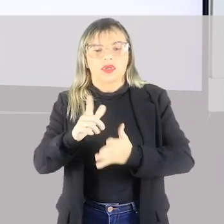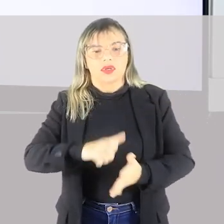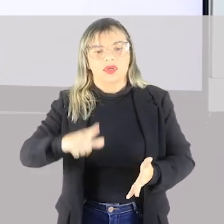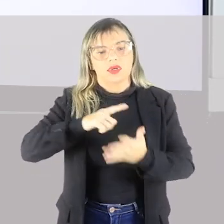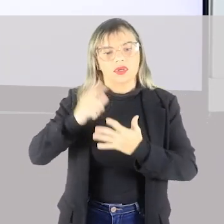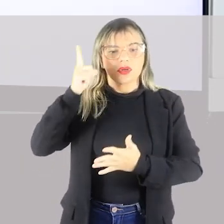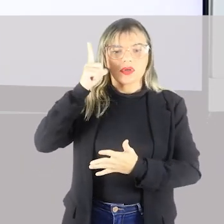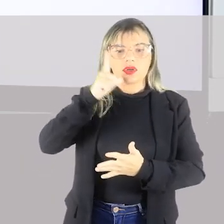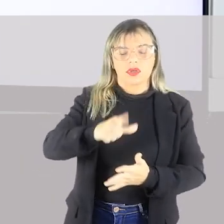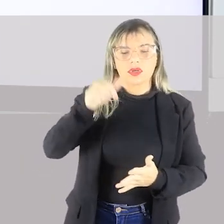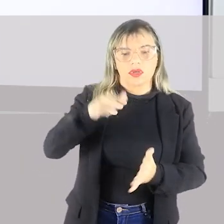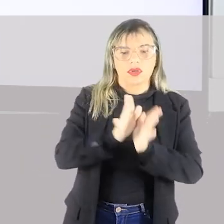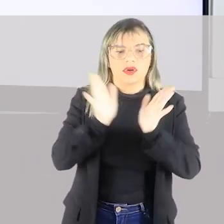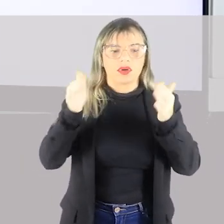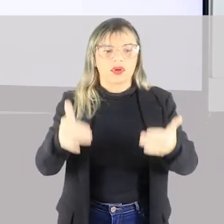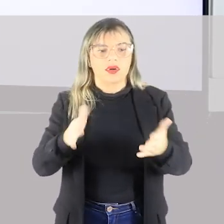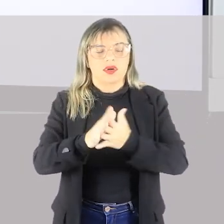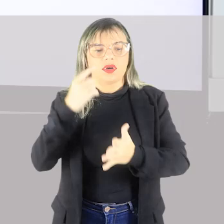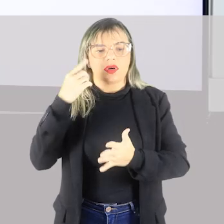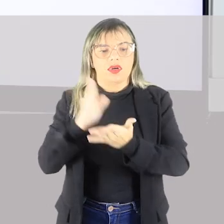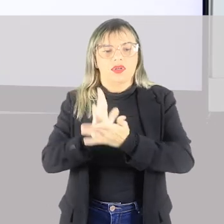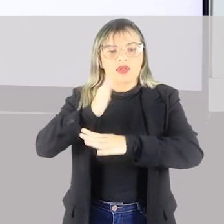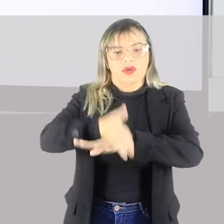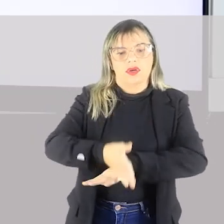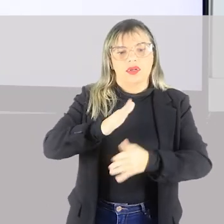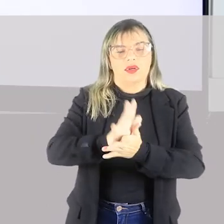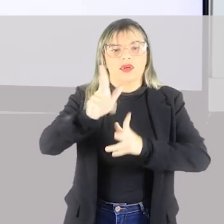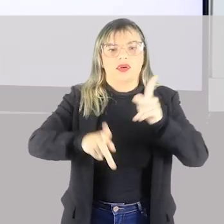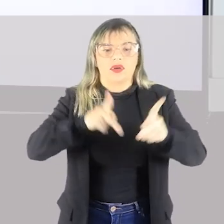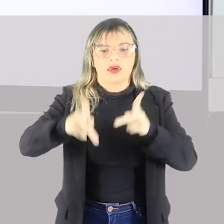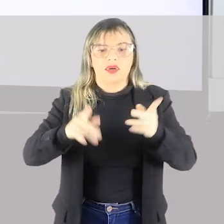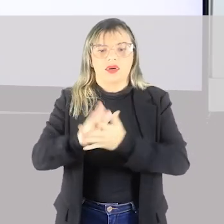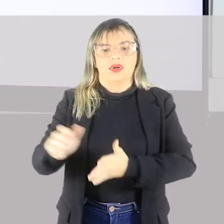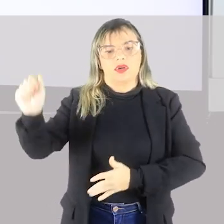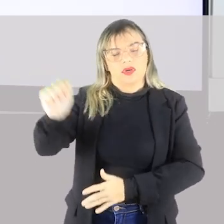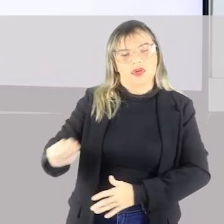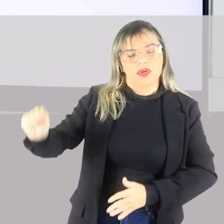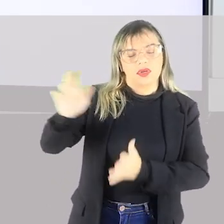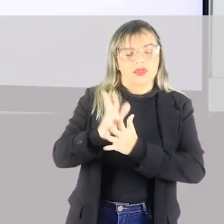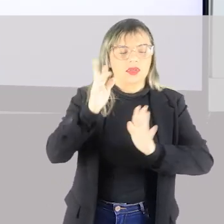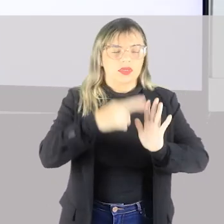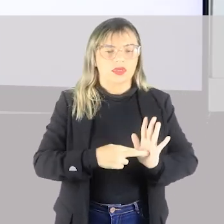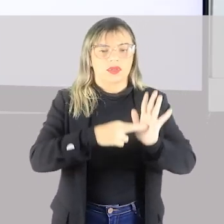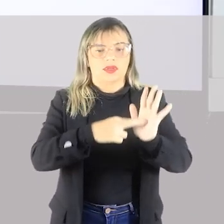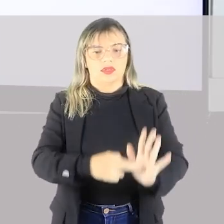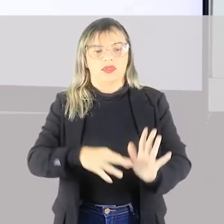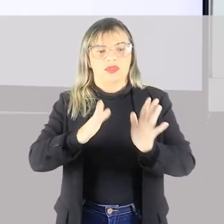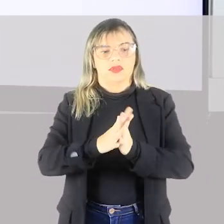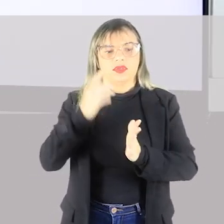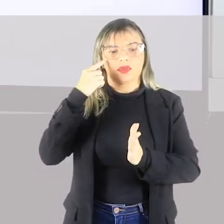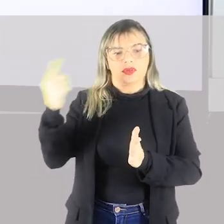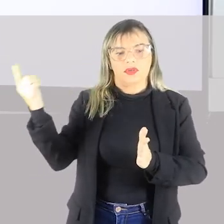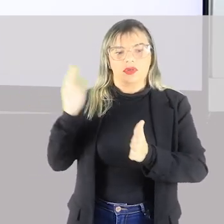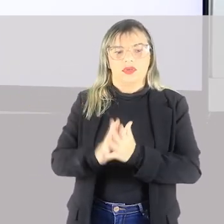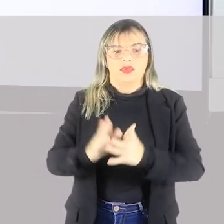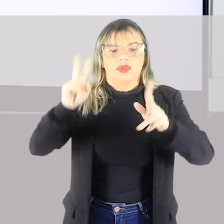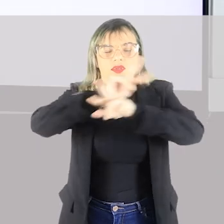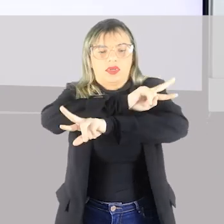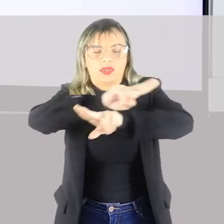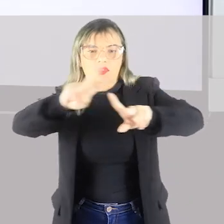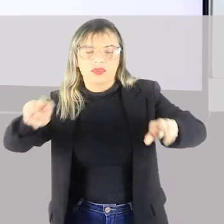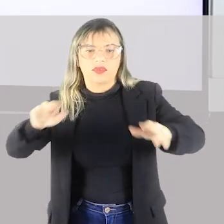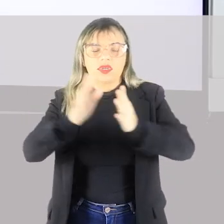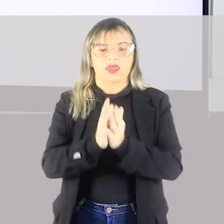viável, capaz de viabilizar a participação da população e de associações representativas